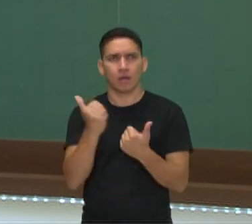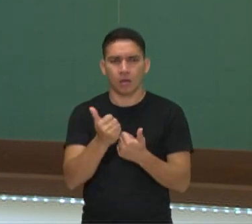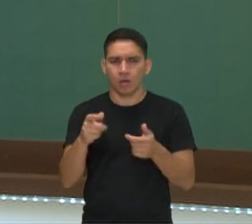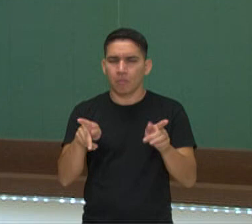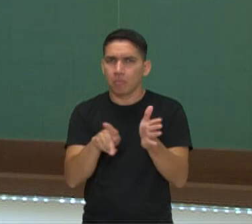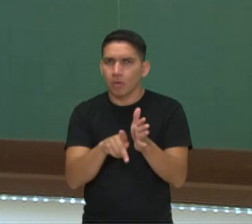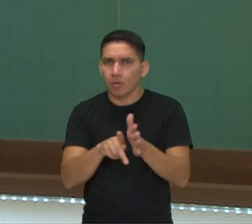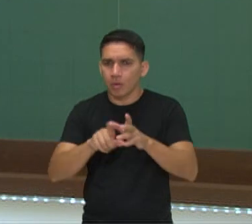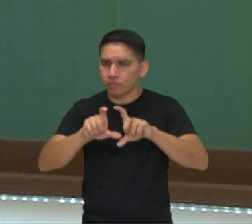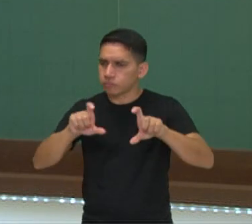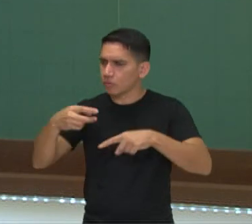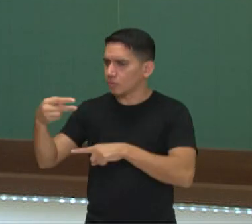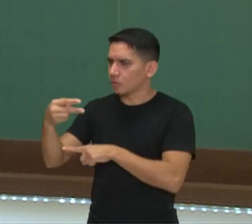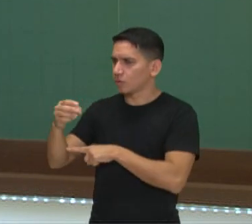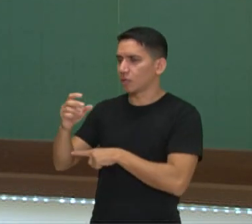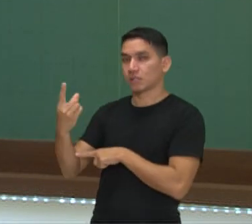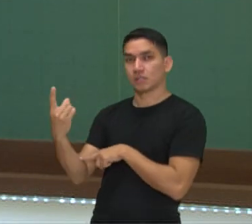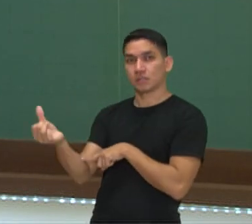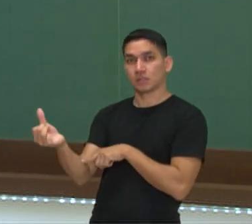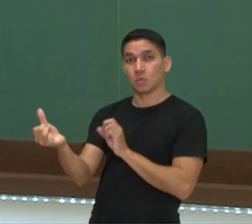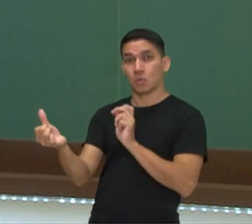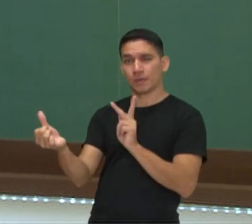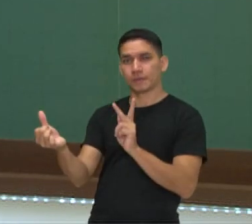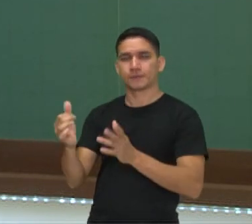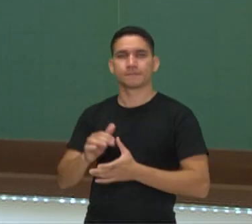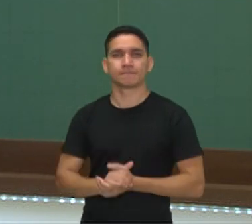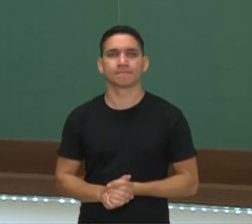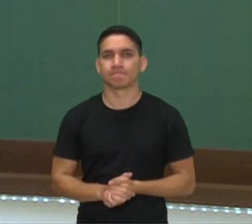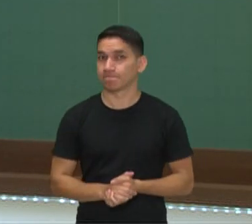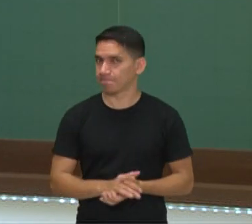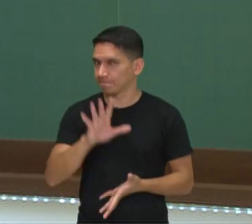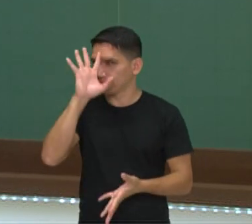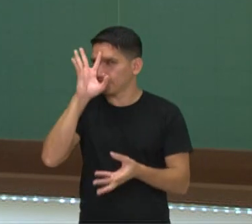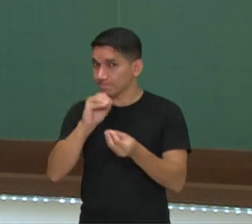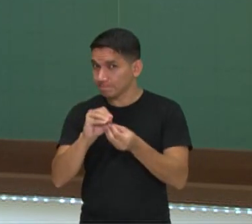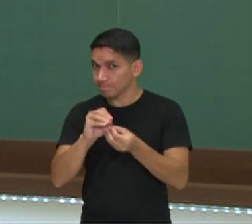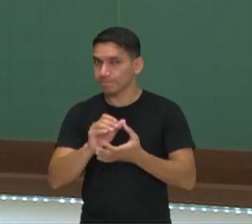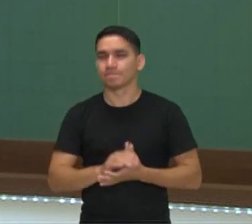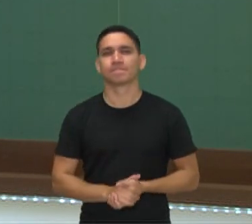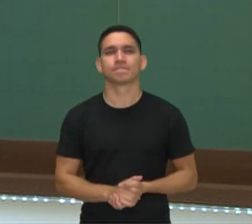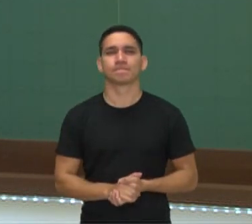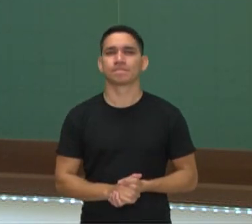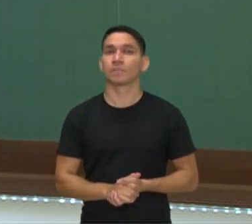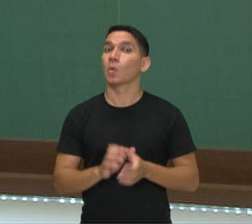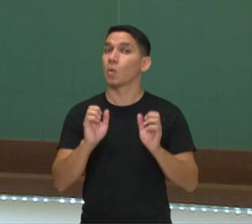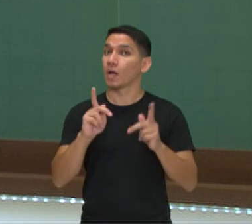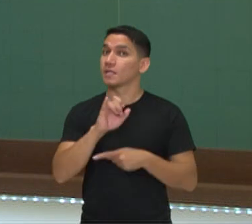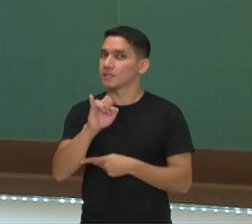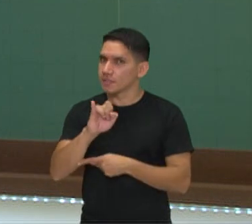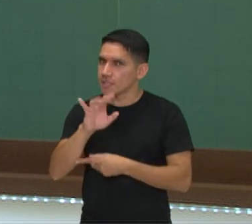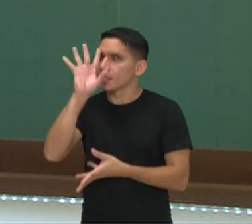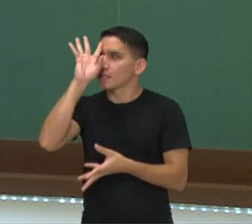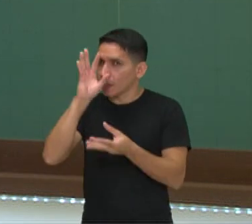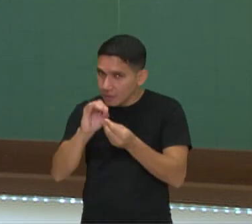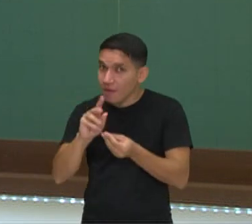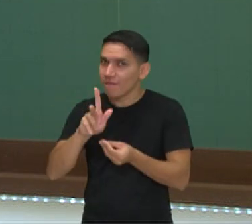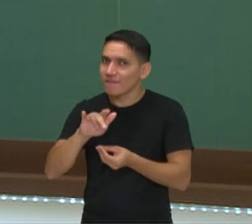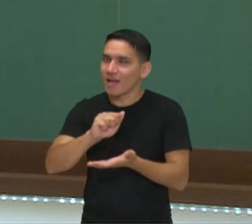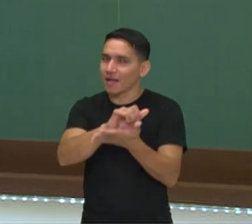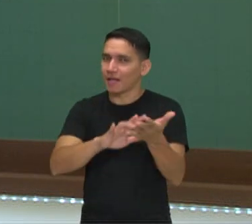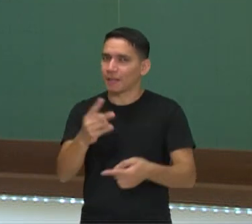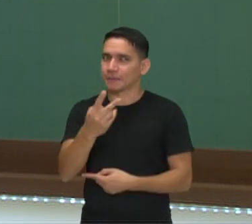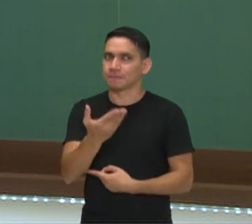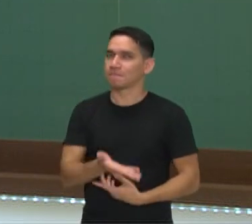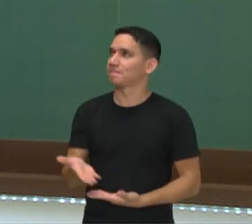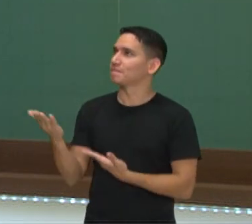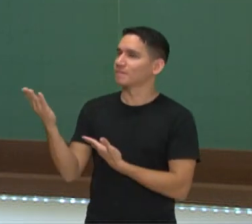formato, resulta em 16. Tá bom? Entendeu? Tá bom, então se você entendeu, eu tenho uma segunda para